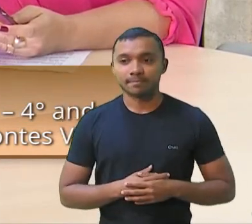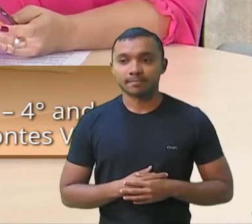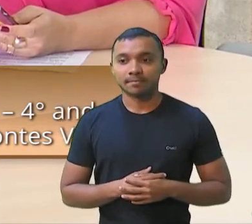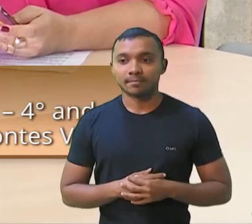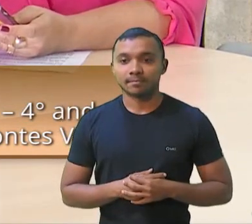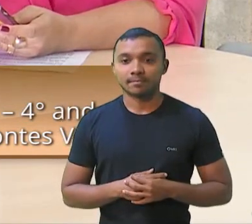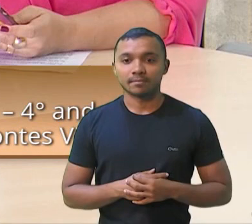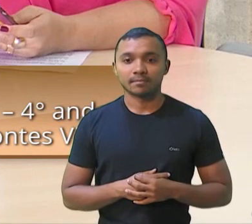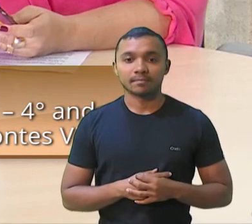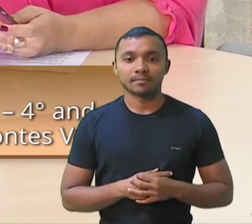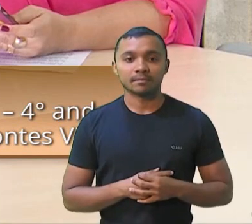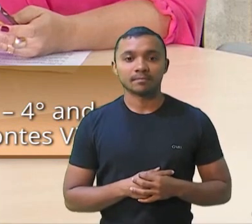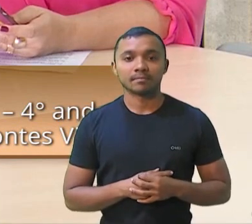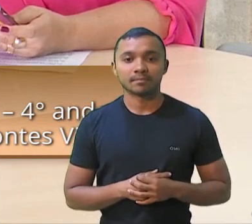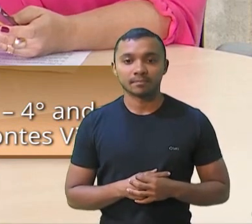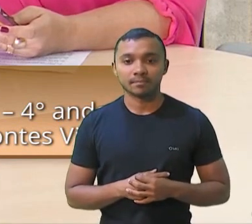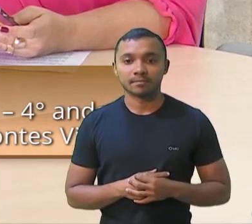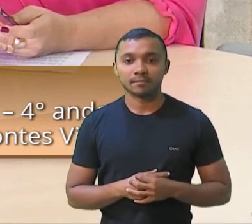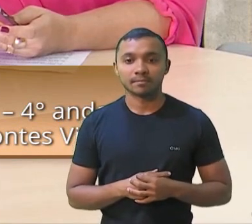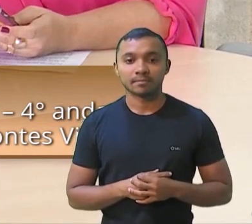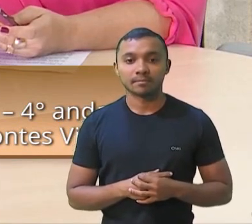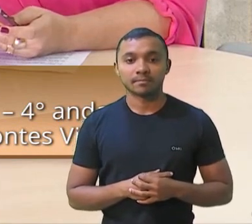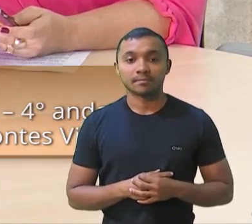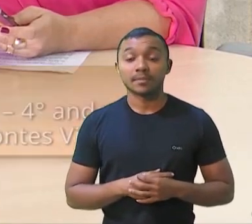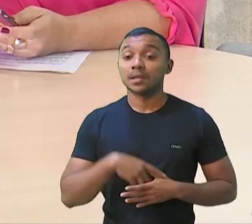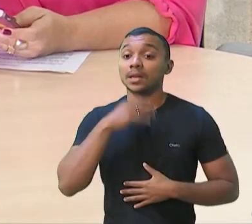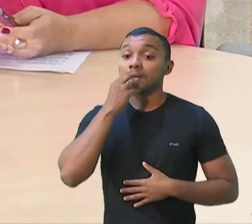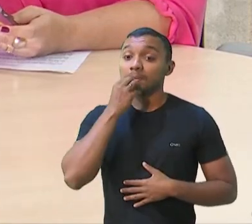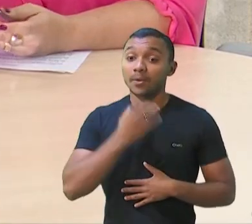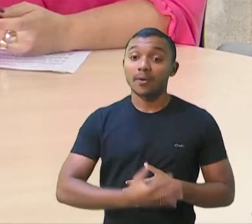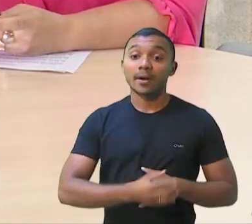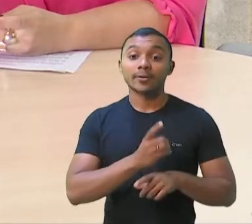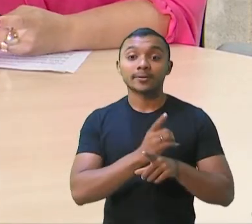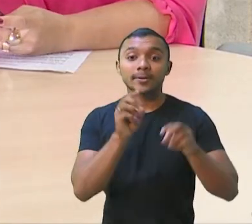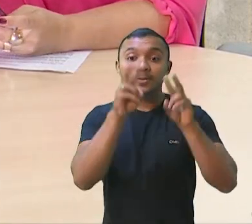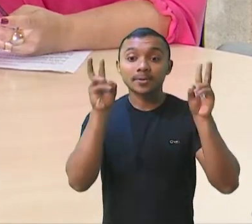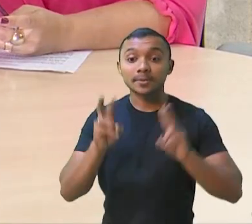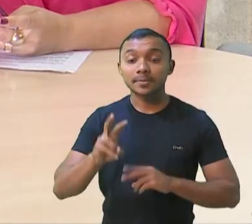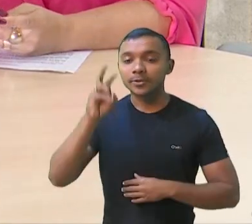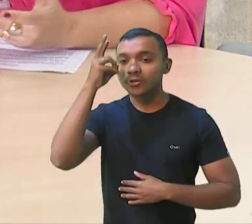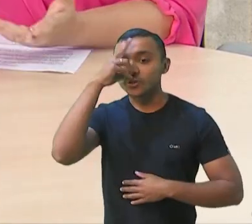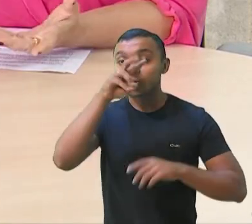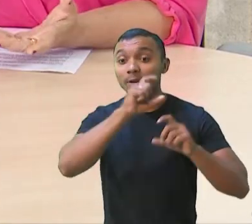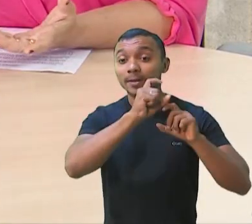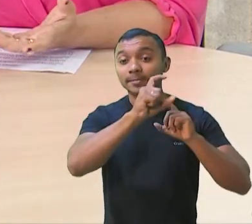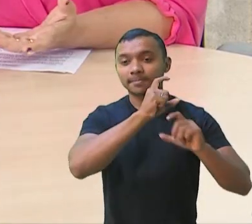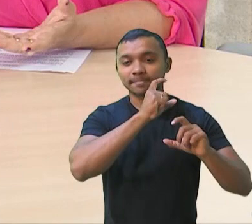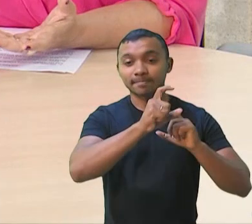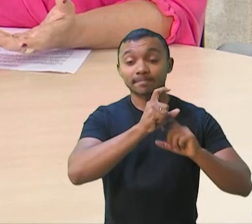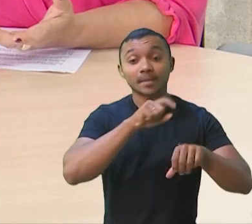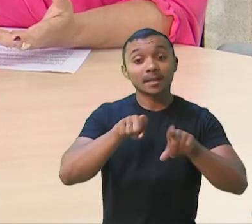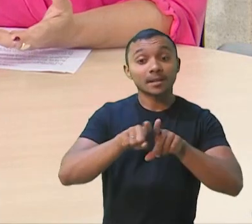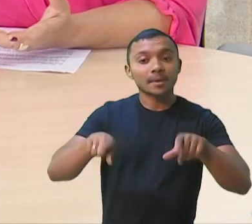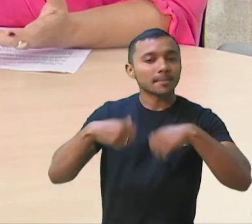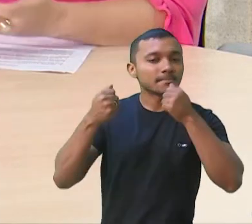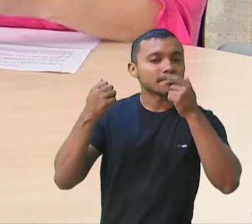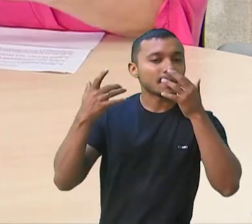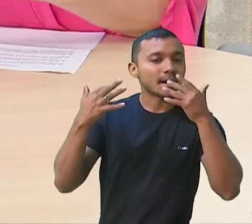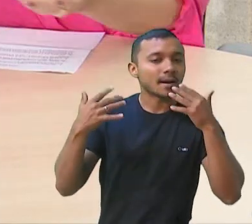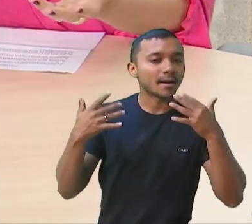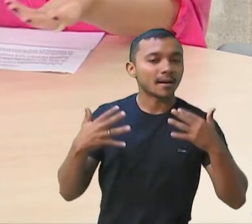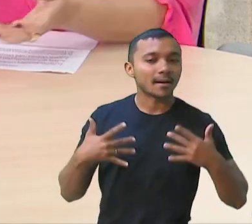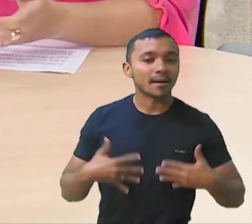criatividade, né, de mergulhar aí nesse mundo das histórias em quadrinhos. né, e explicar esse fato aí